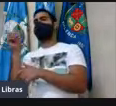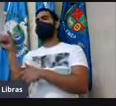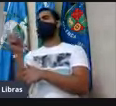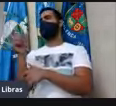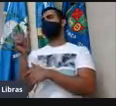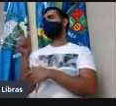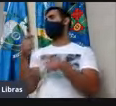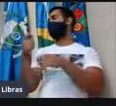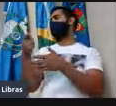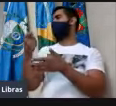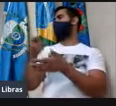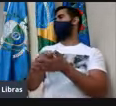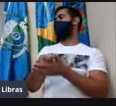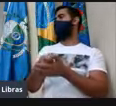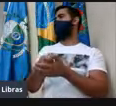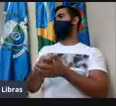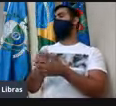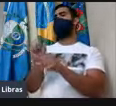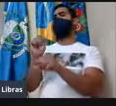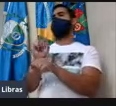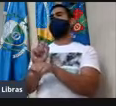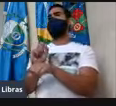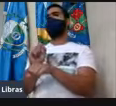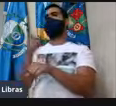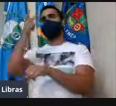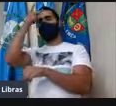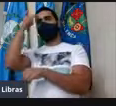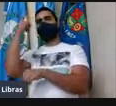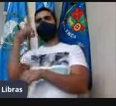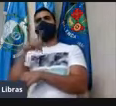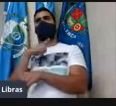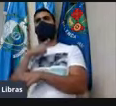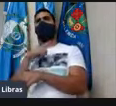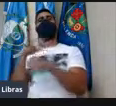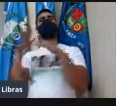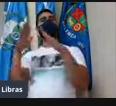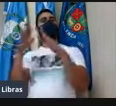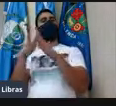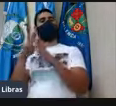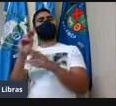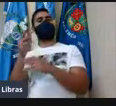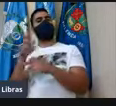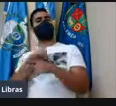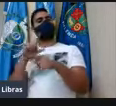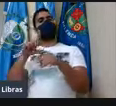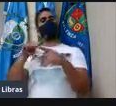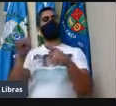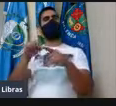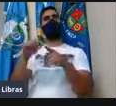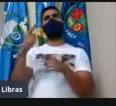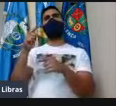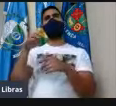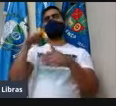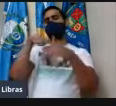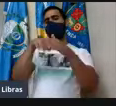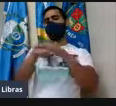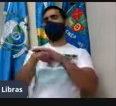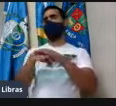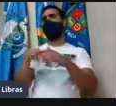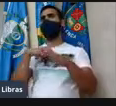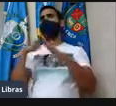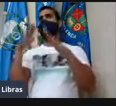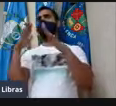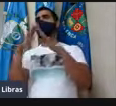de isenção do morador destinado aos proprietários ou locatários de imóveis residenciais que não tenha garagem e moram nas